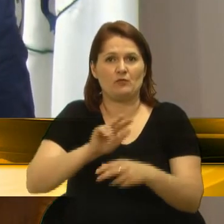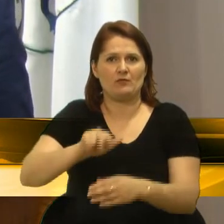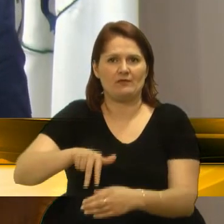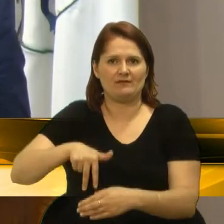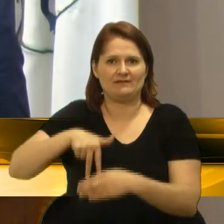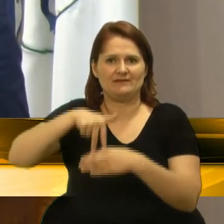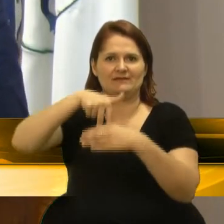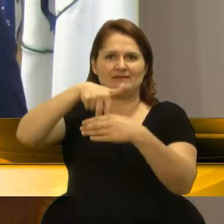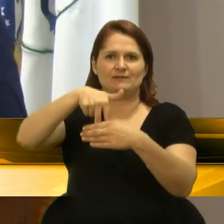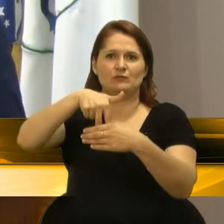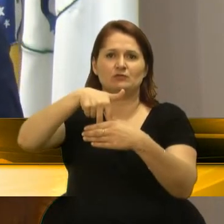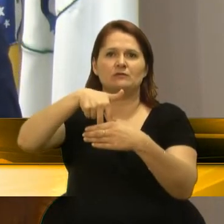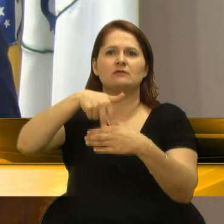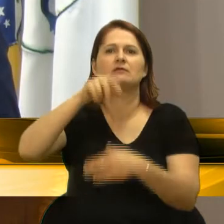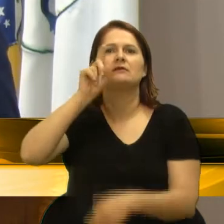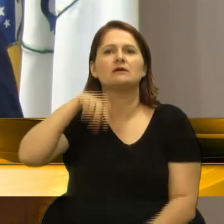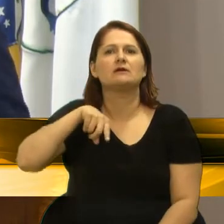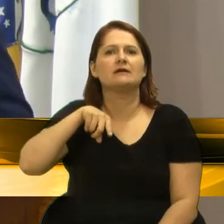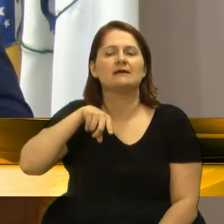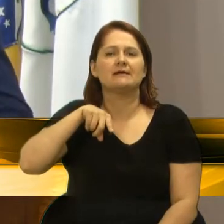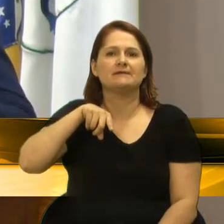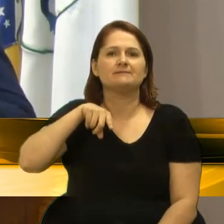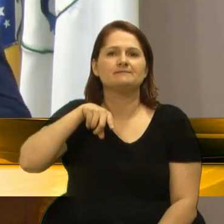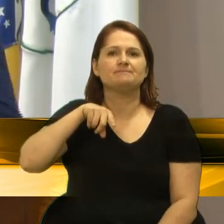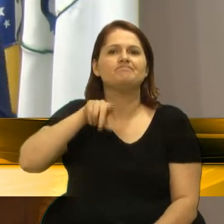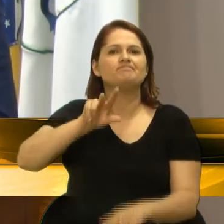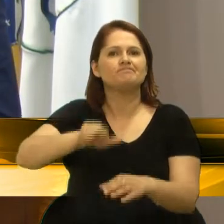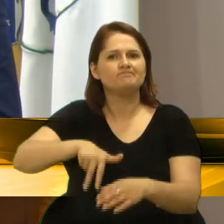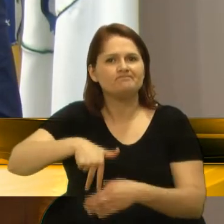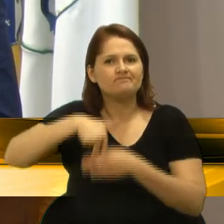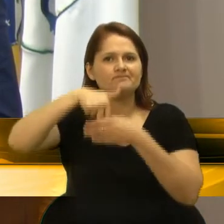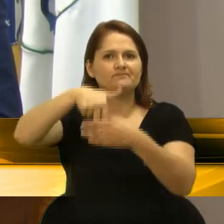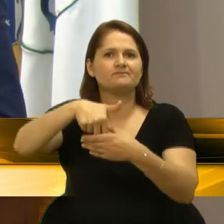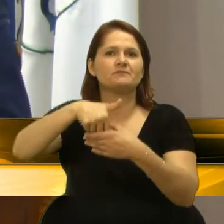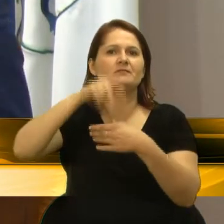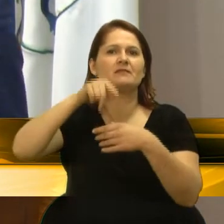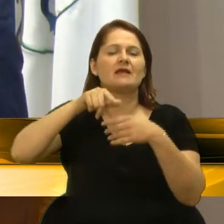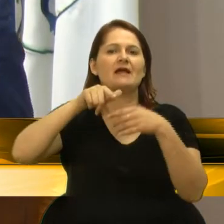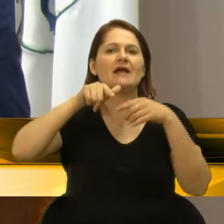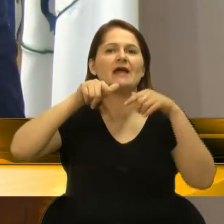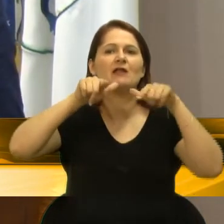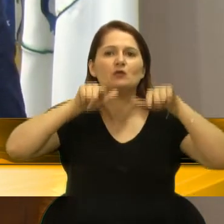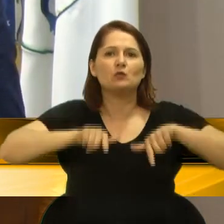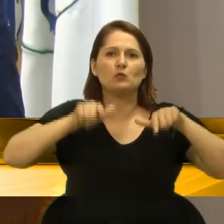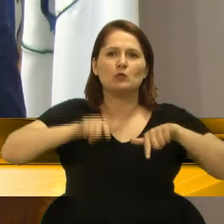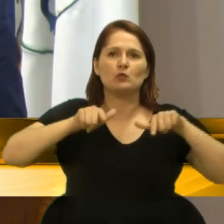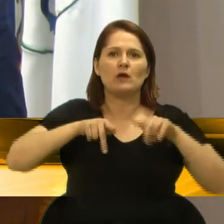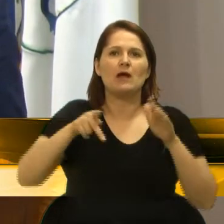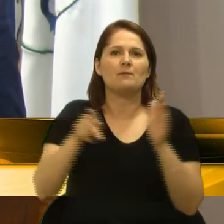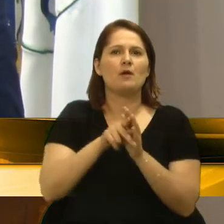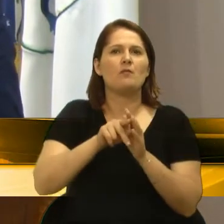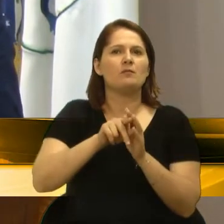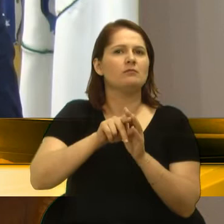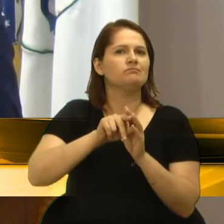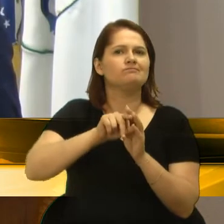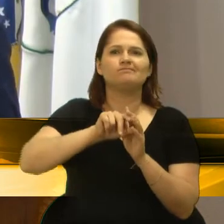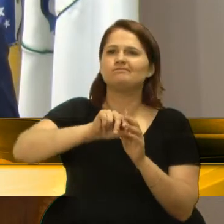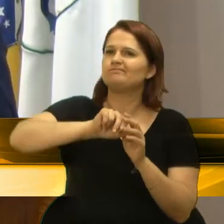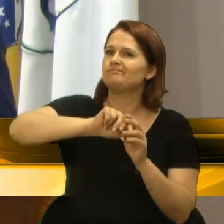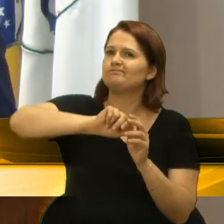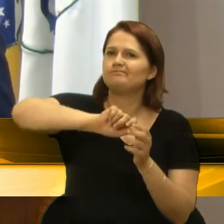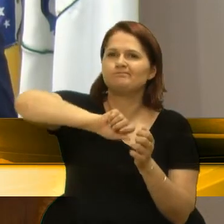passa a se tornar um fator de distorção pelo costume que o uso